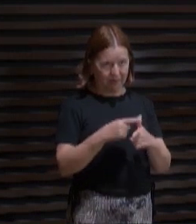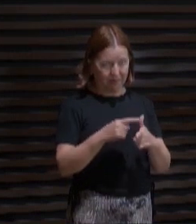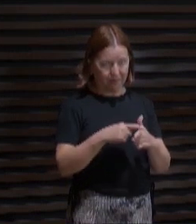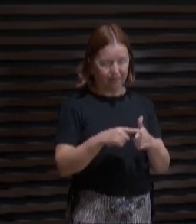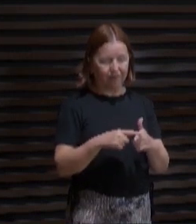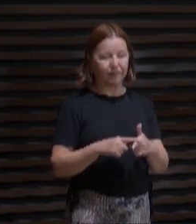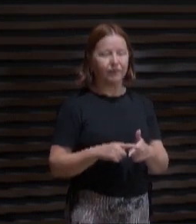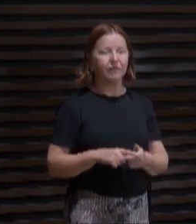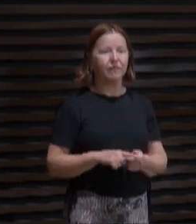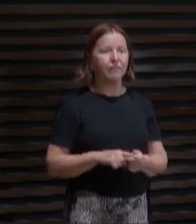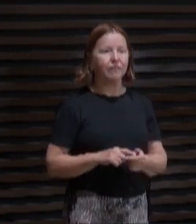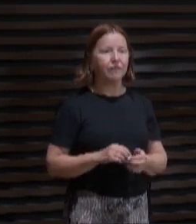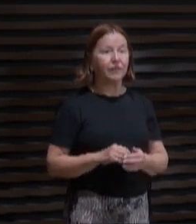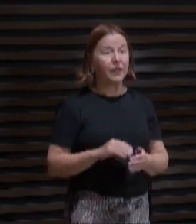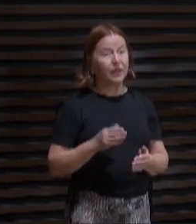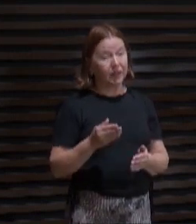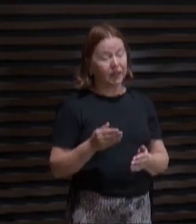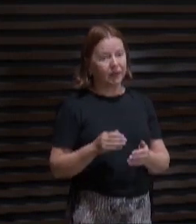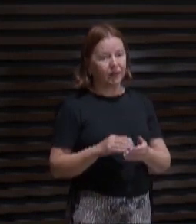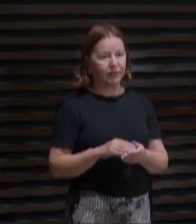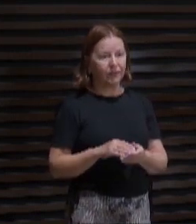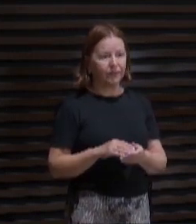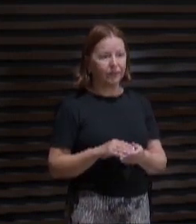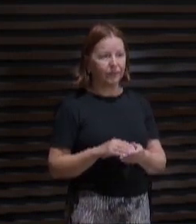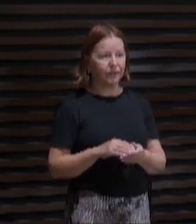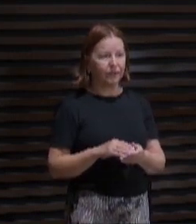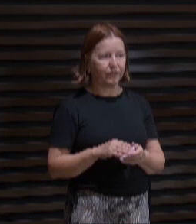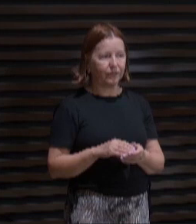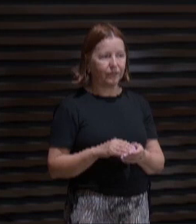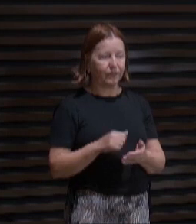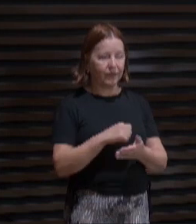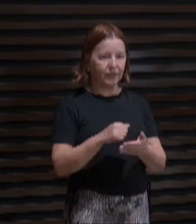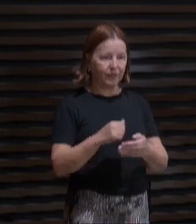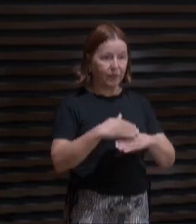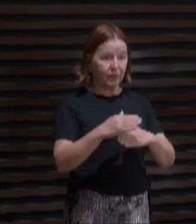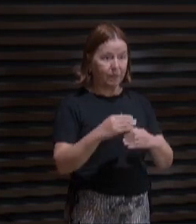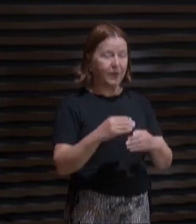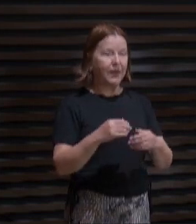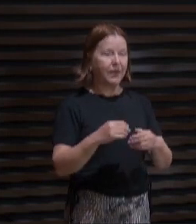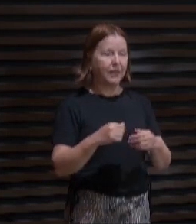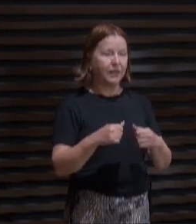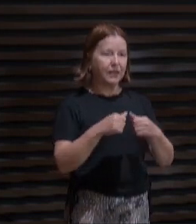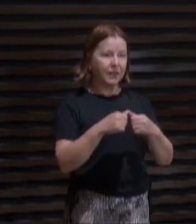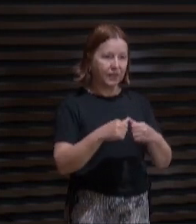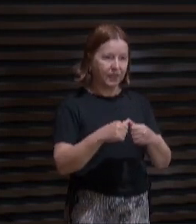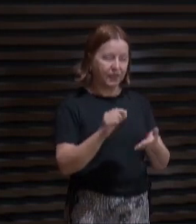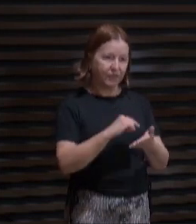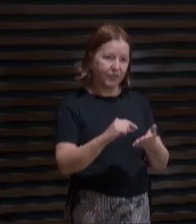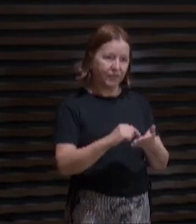Eles fizeram este acréscimo do verso 23 ao verso 25, que seria uma espécie